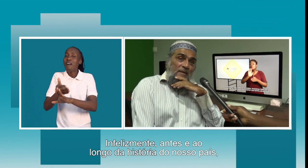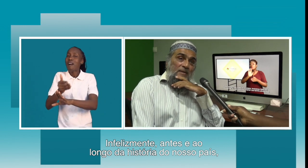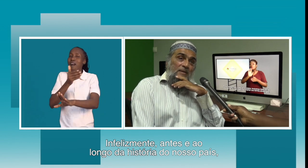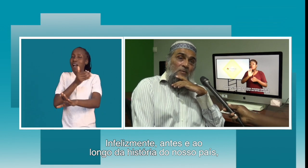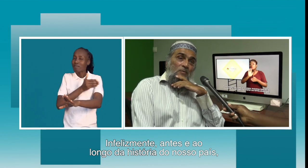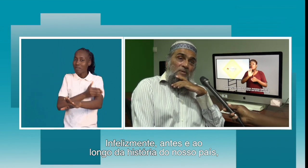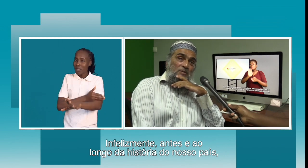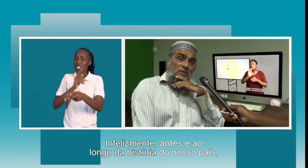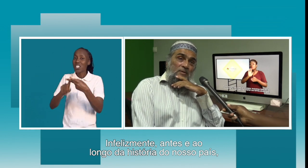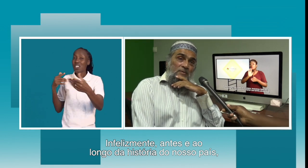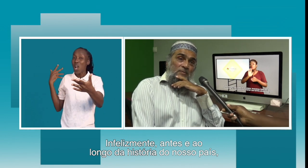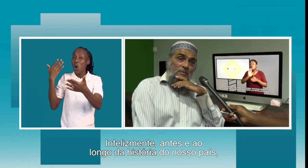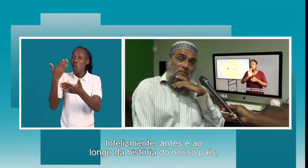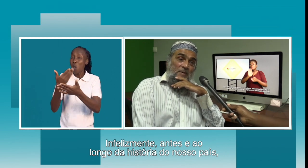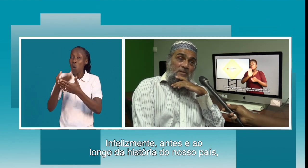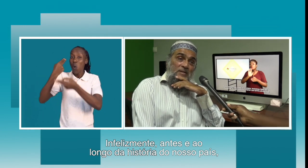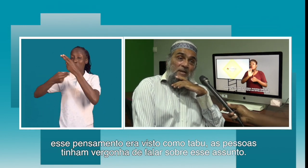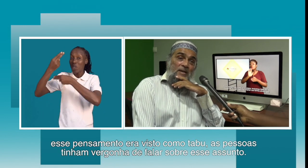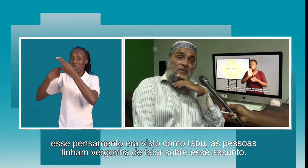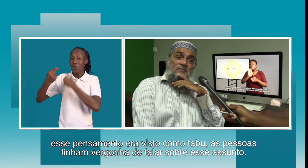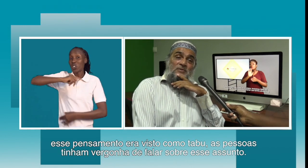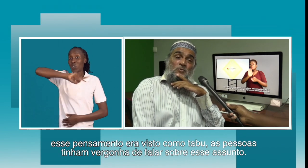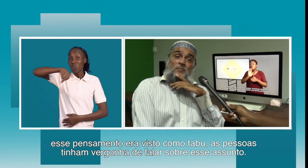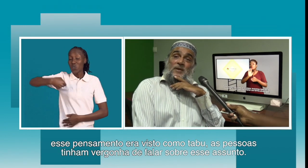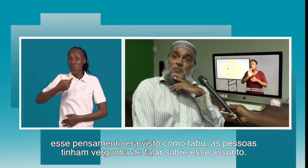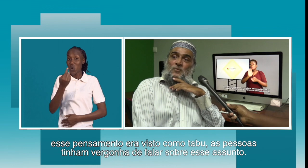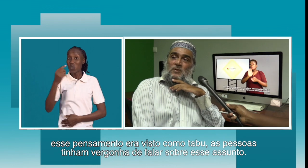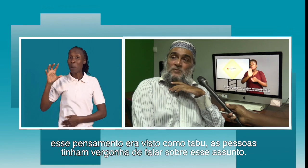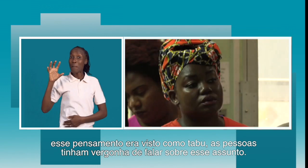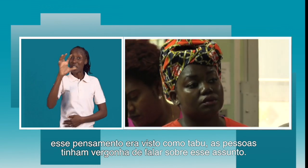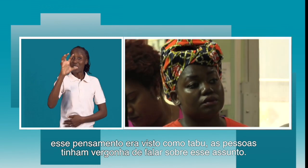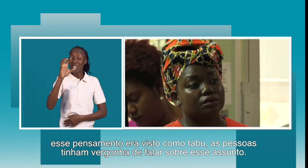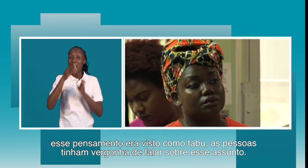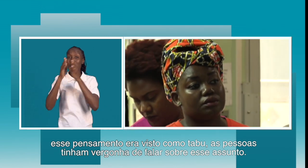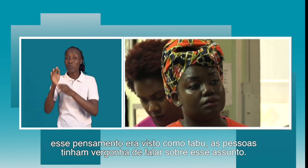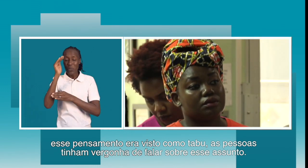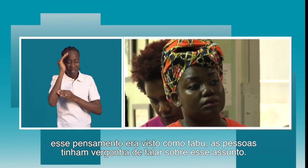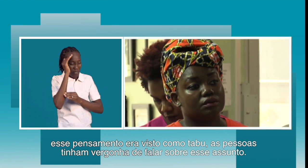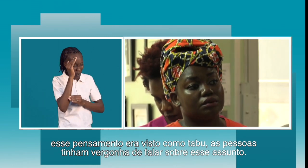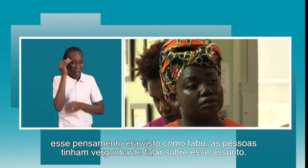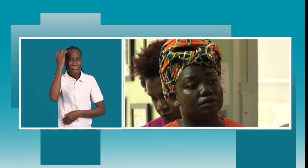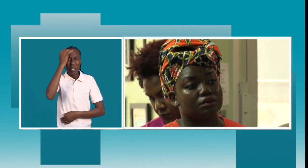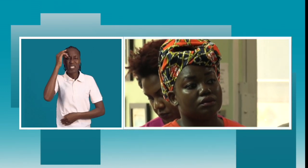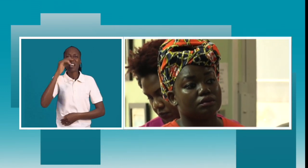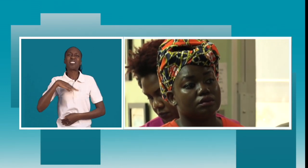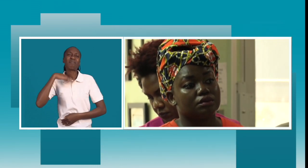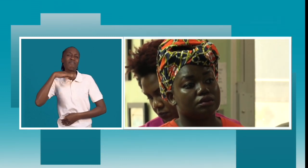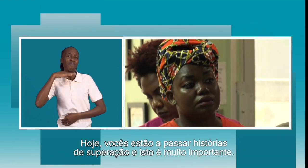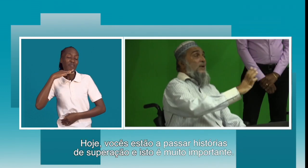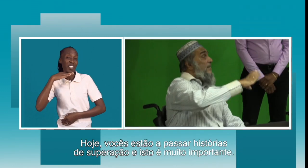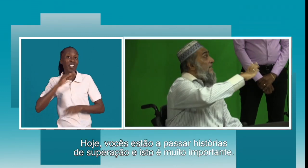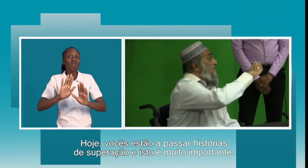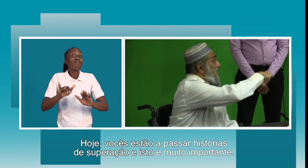e ao longo da história do nosso país, era visto como tabu. As pessoas tinham vergonha de falar sobre este assunto. Hoje,